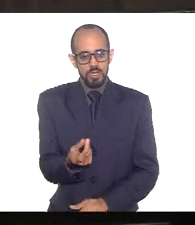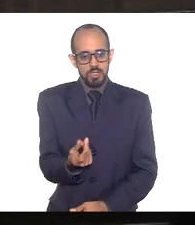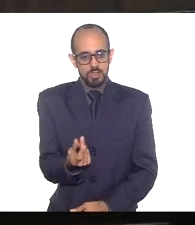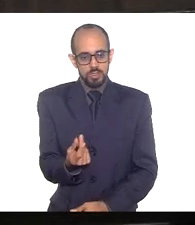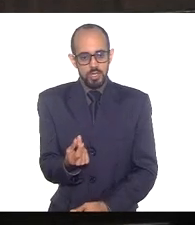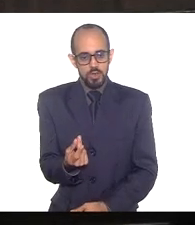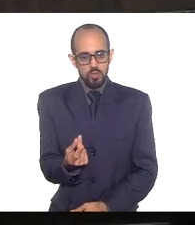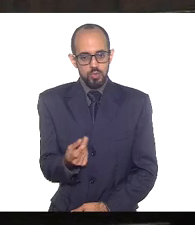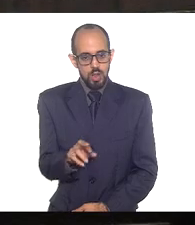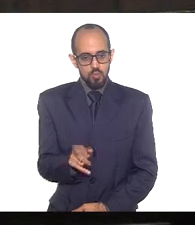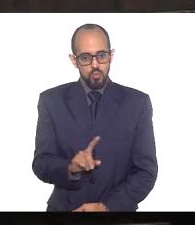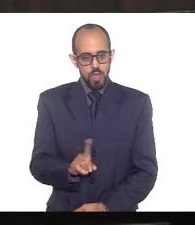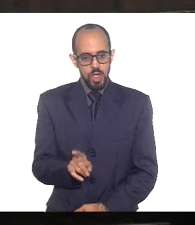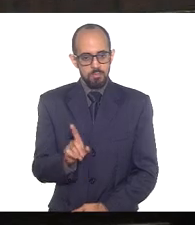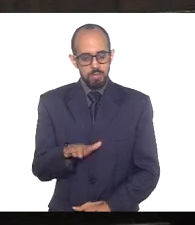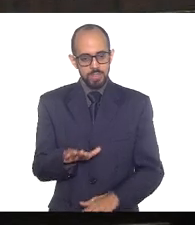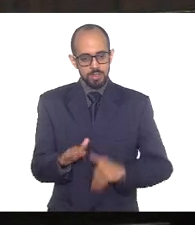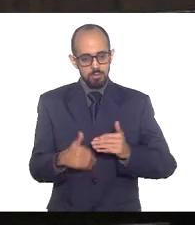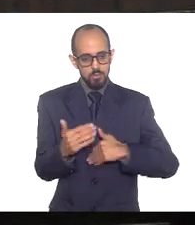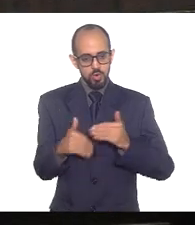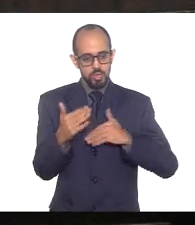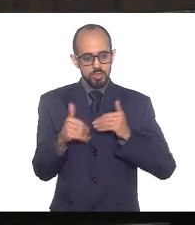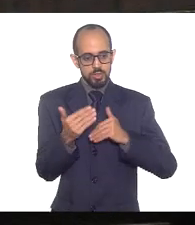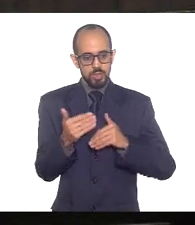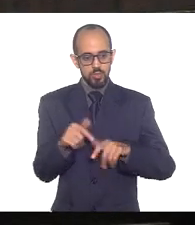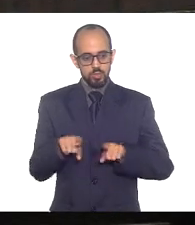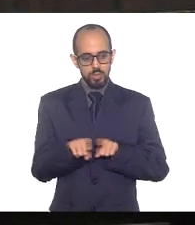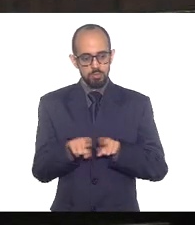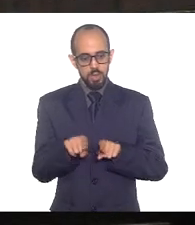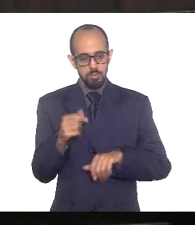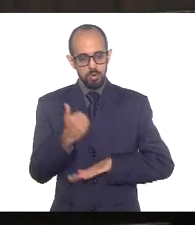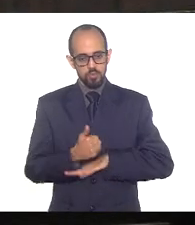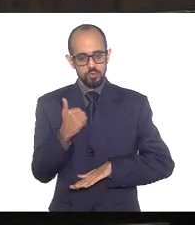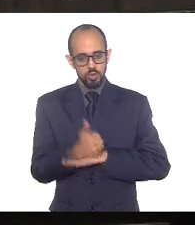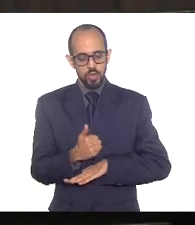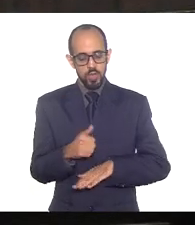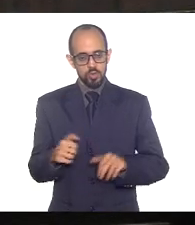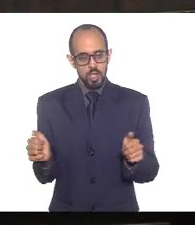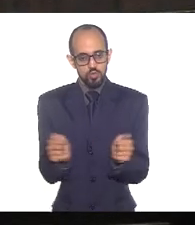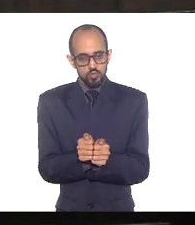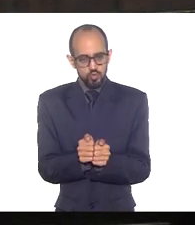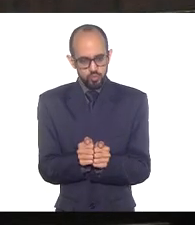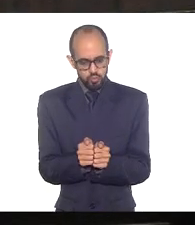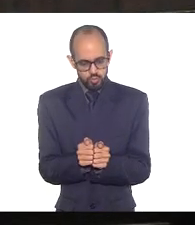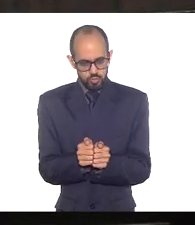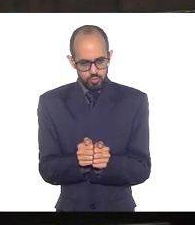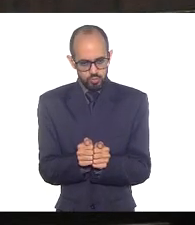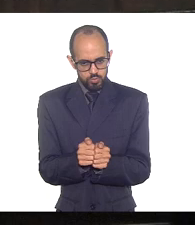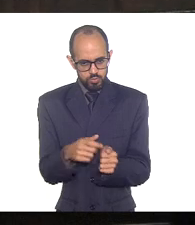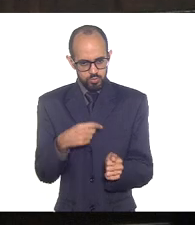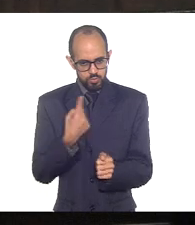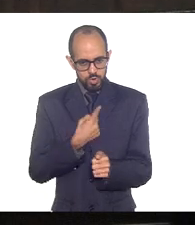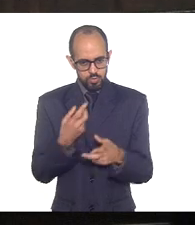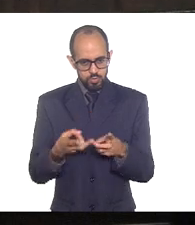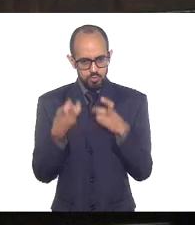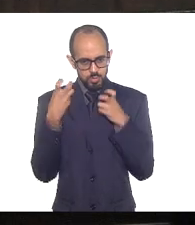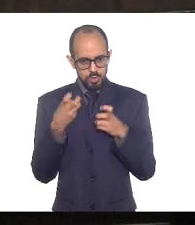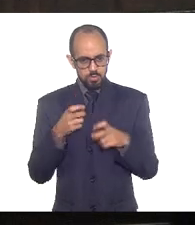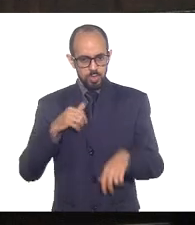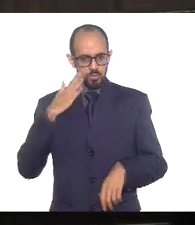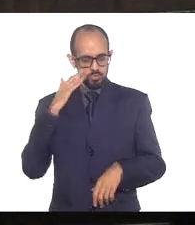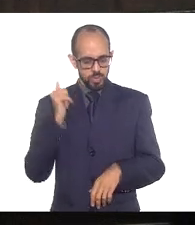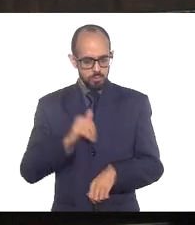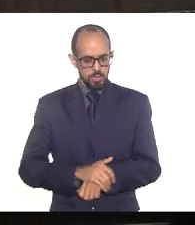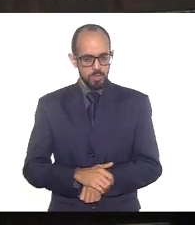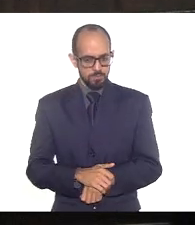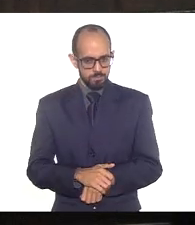mas a progressão na carreira e outras coisas que estão embutidas no plano mas vamos ver vamos dar esse